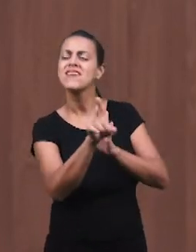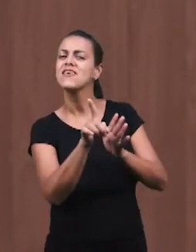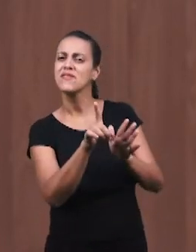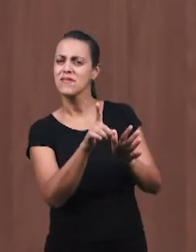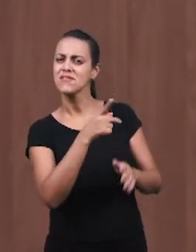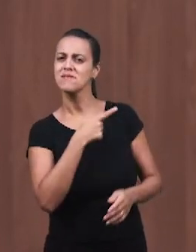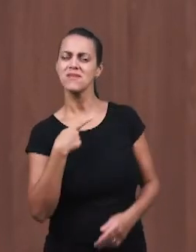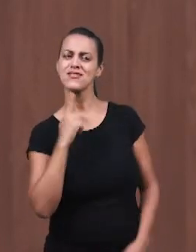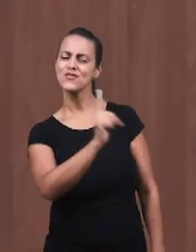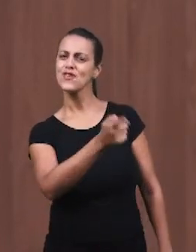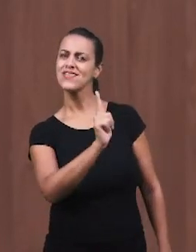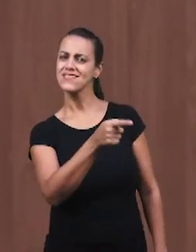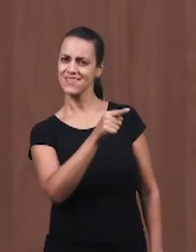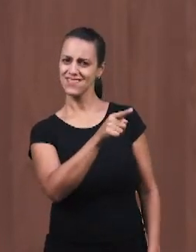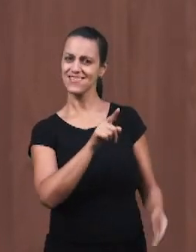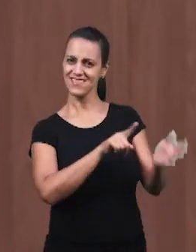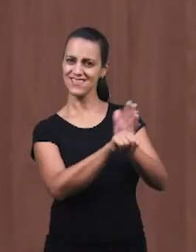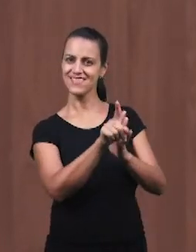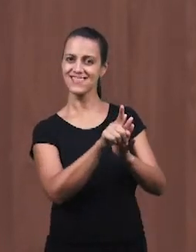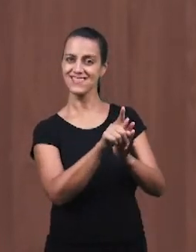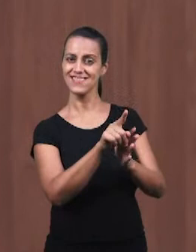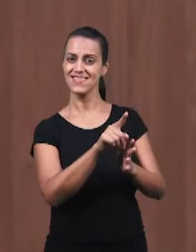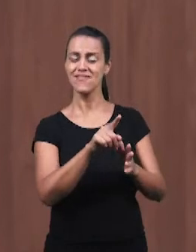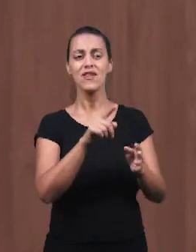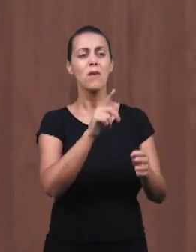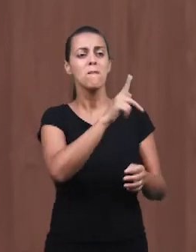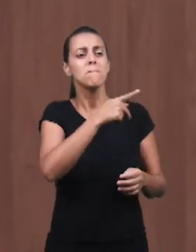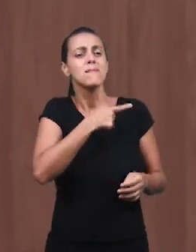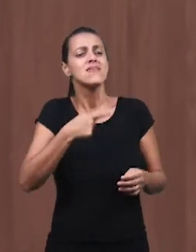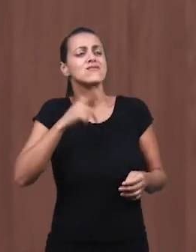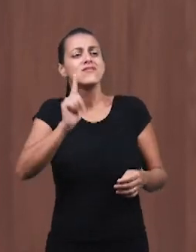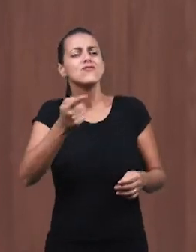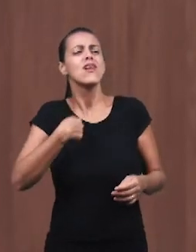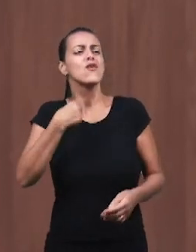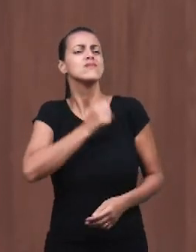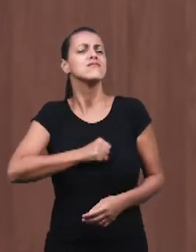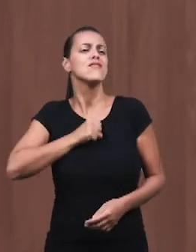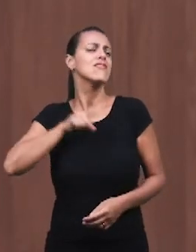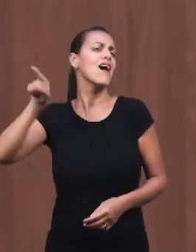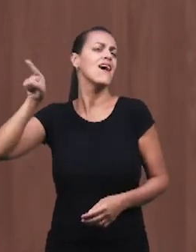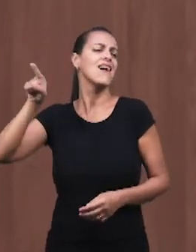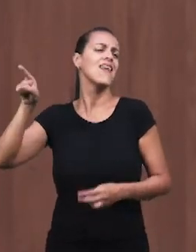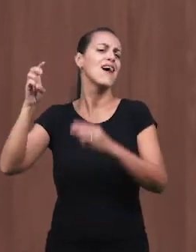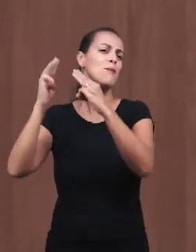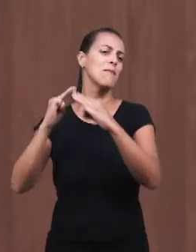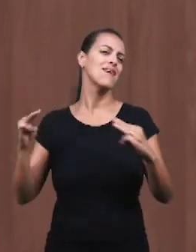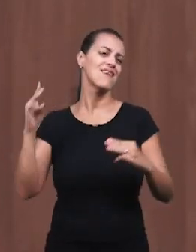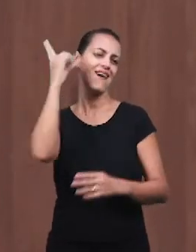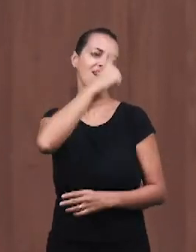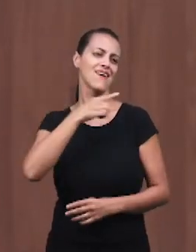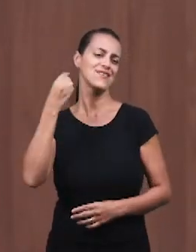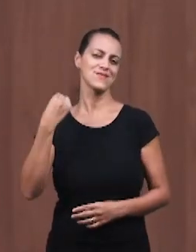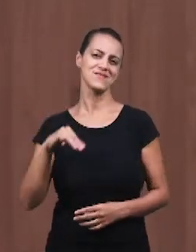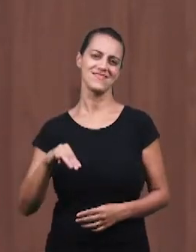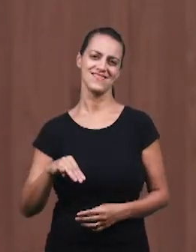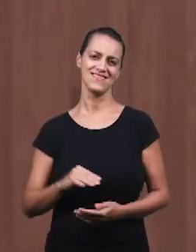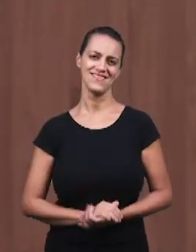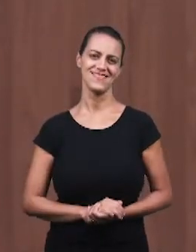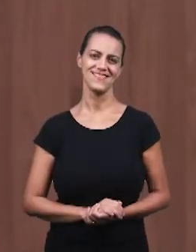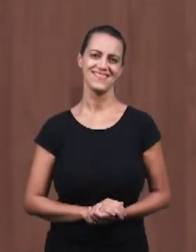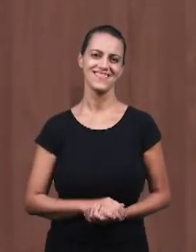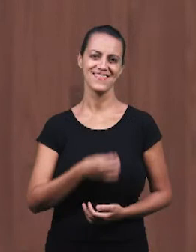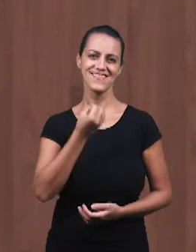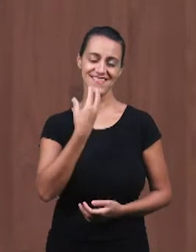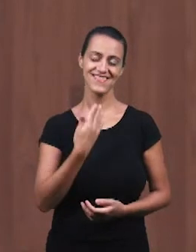uma pergunta, ao pastor Gedeuti. Quando ele fala, pastor Gedeuti, estou com saudades do Manaim de Domingos